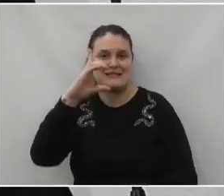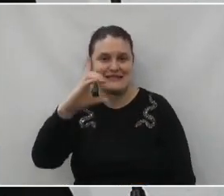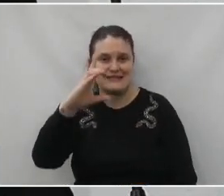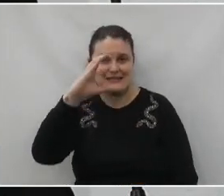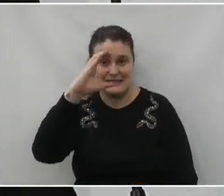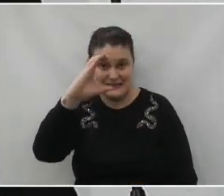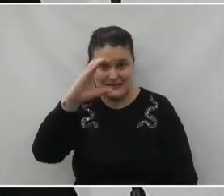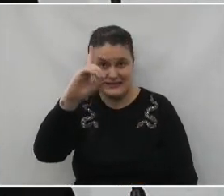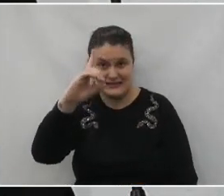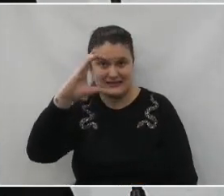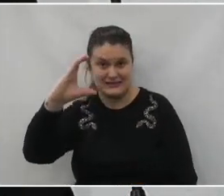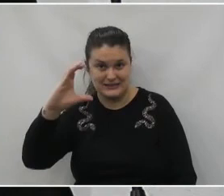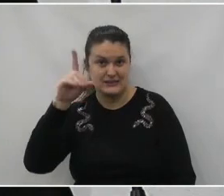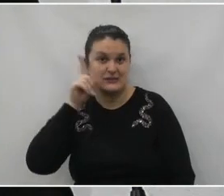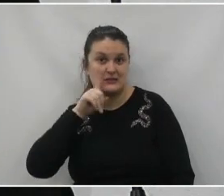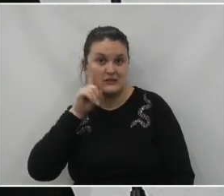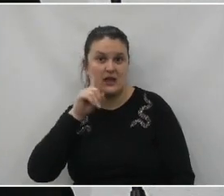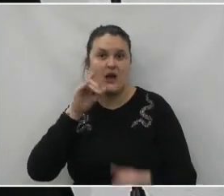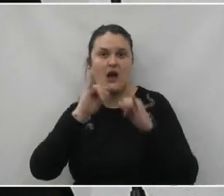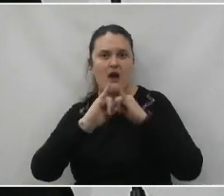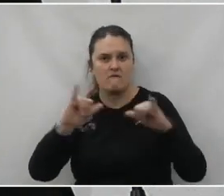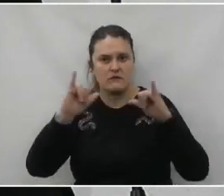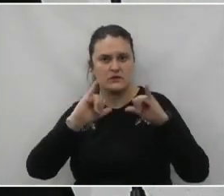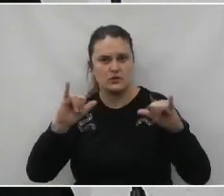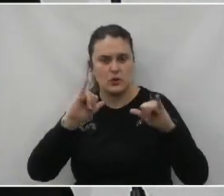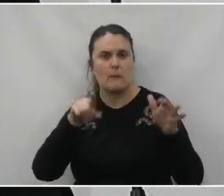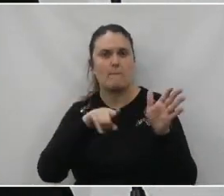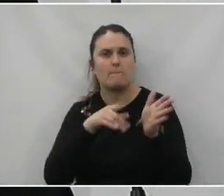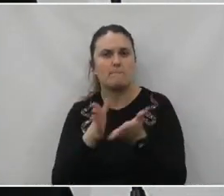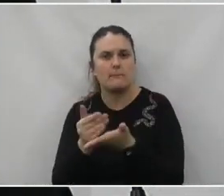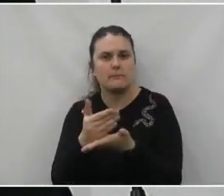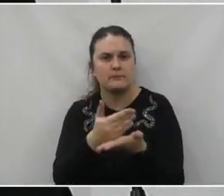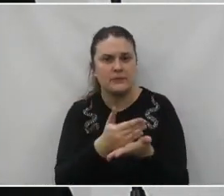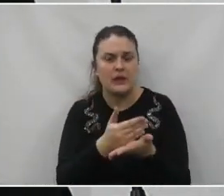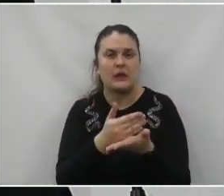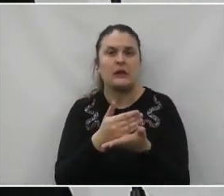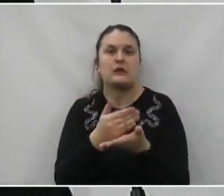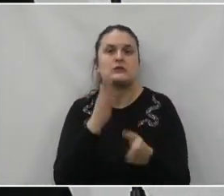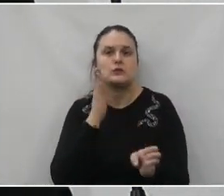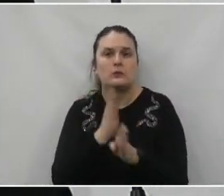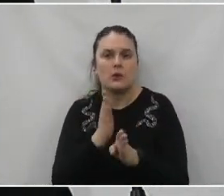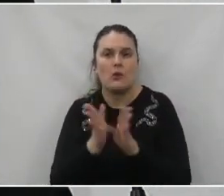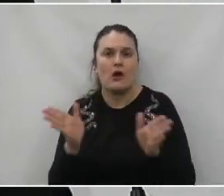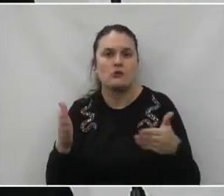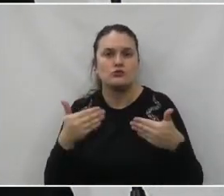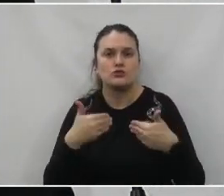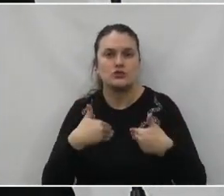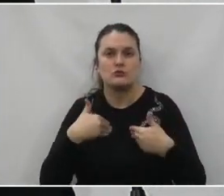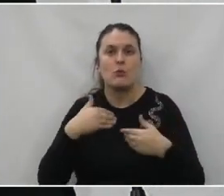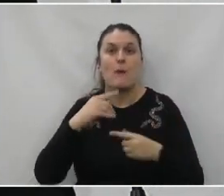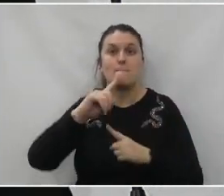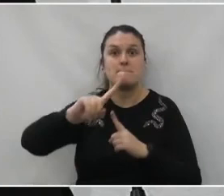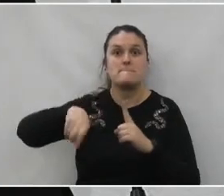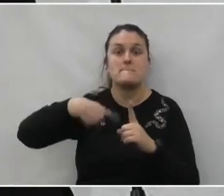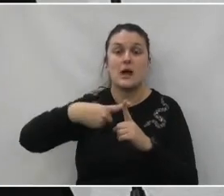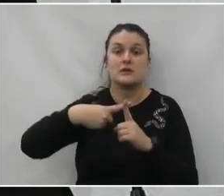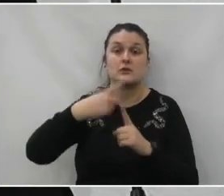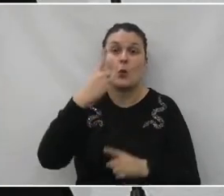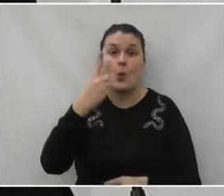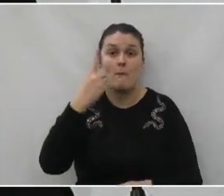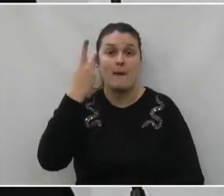nos Estados Unidos, teve o resultado divulgado em 2020, aponta que os casos de autismo subiram para uma a